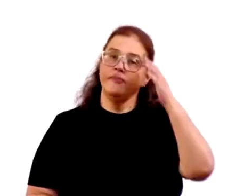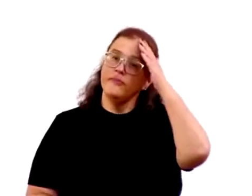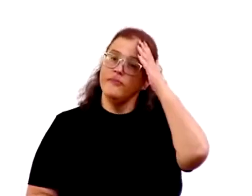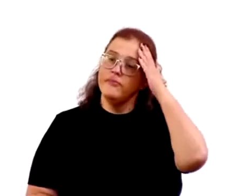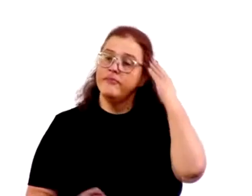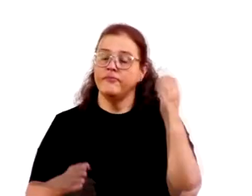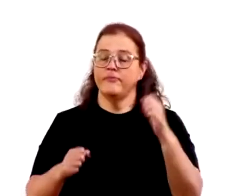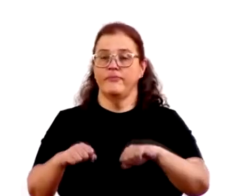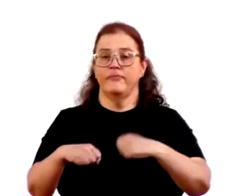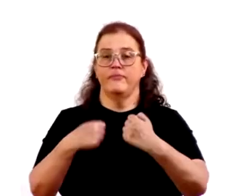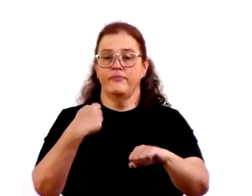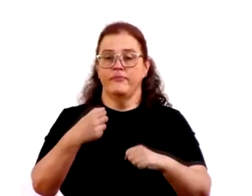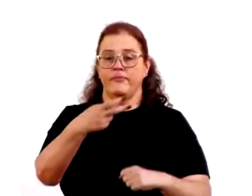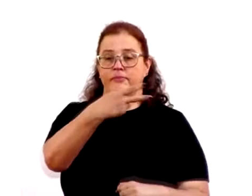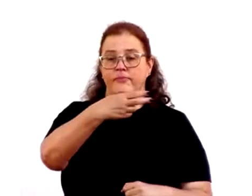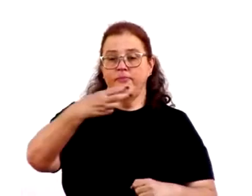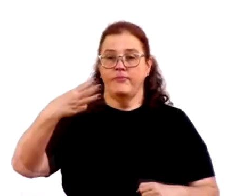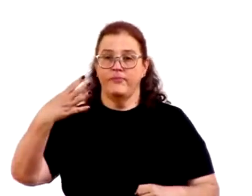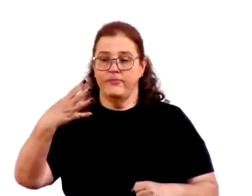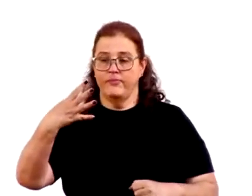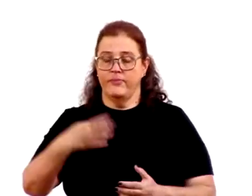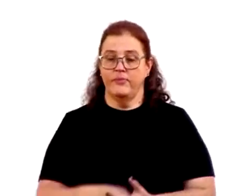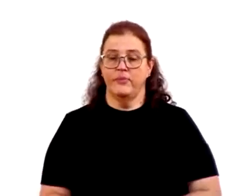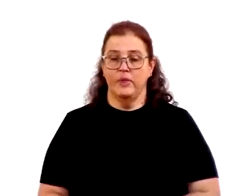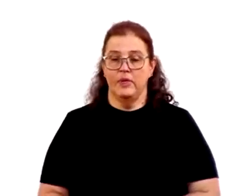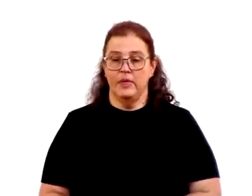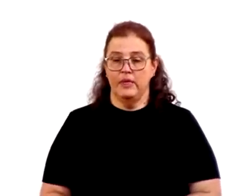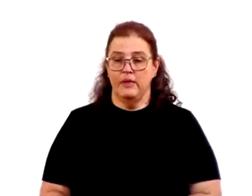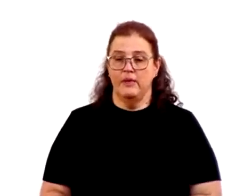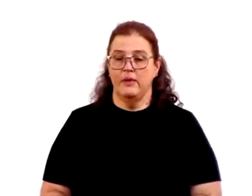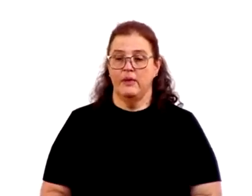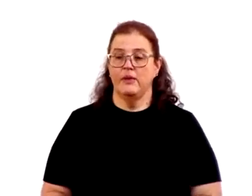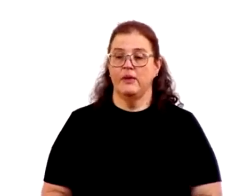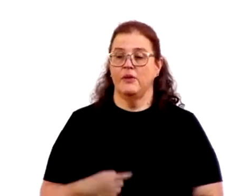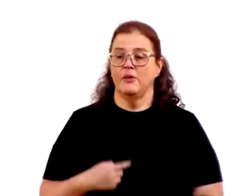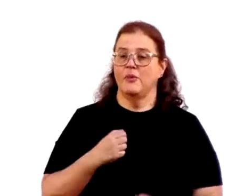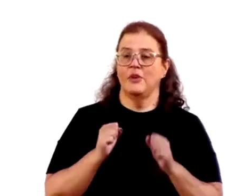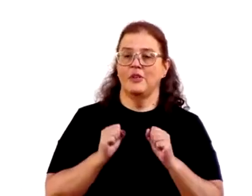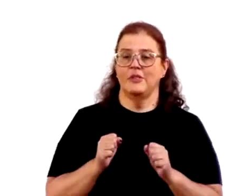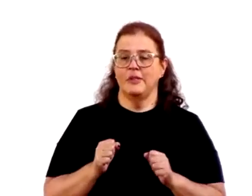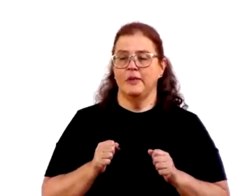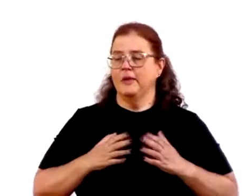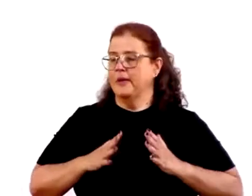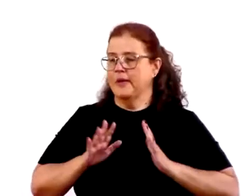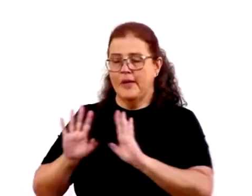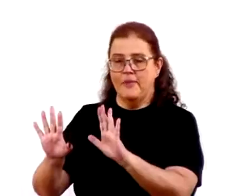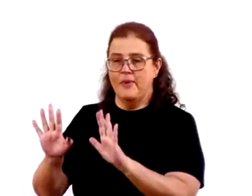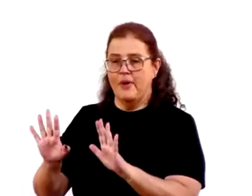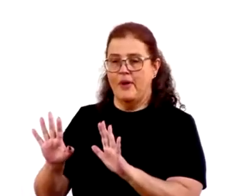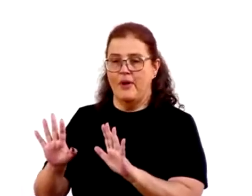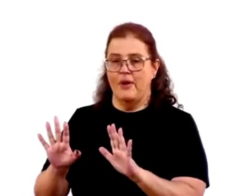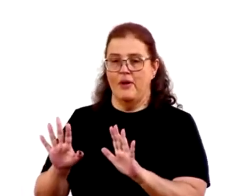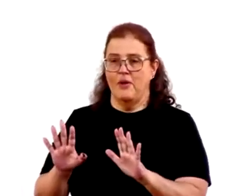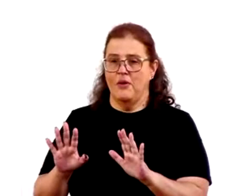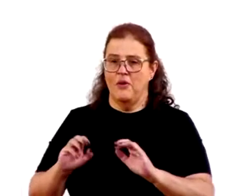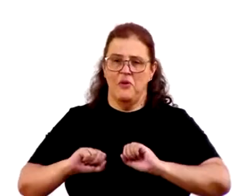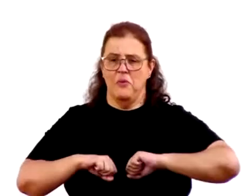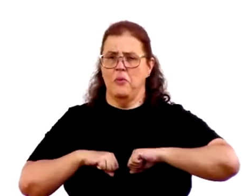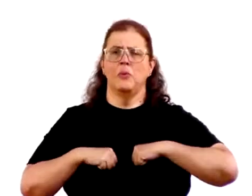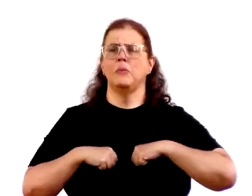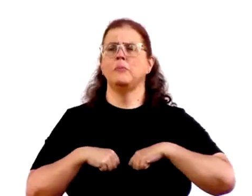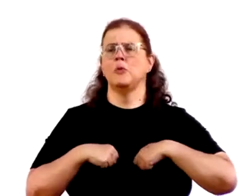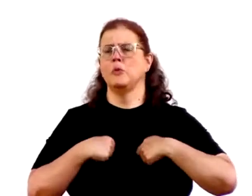Salmo 24 pode ajudar a quebrar nosso orgulho, nossa soberba? Ajustar o nosso entendimento, elevar